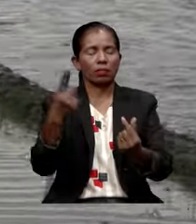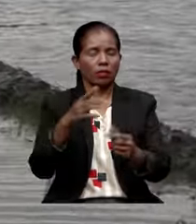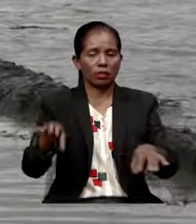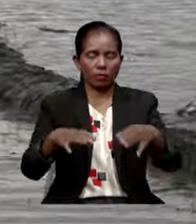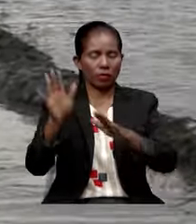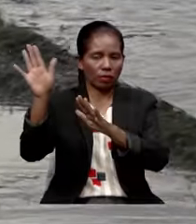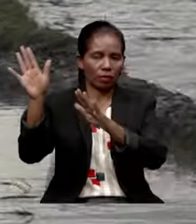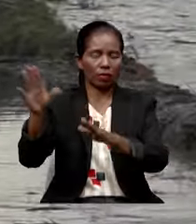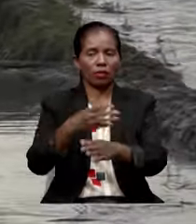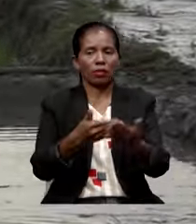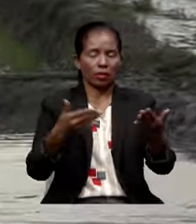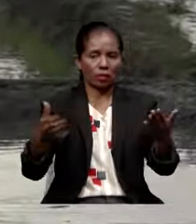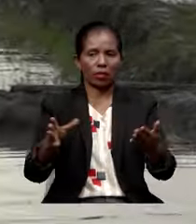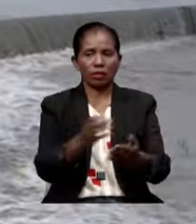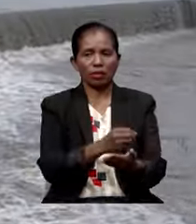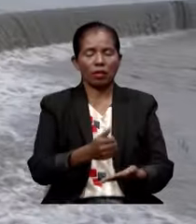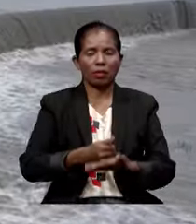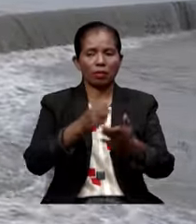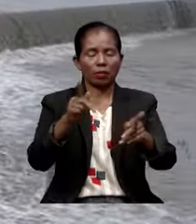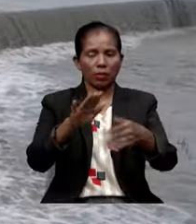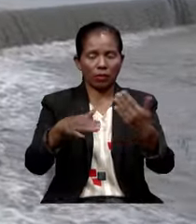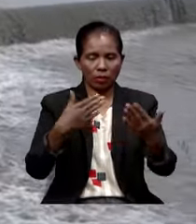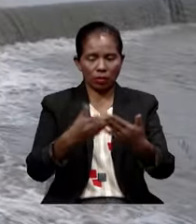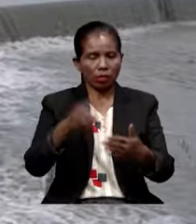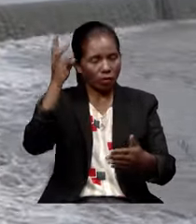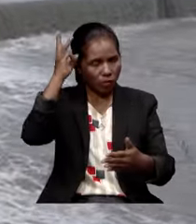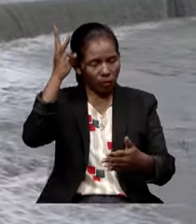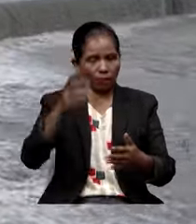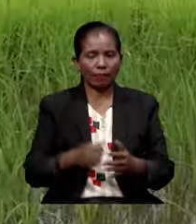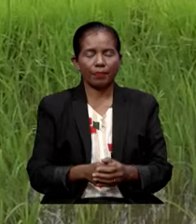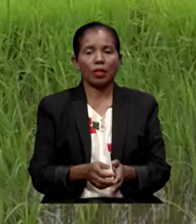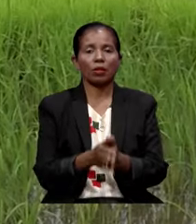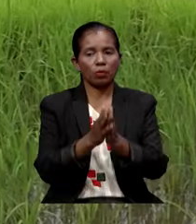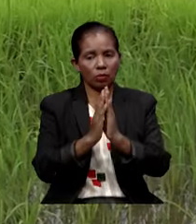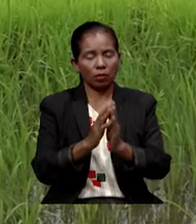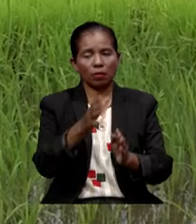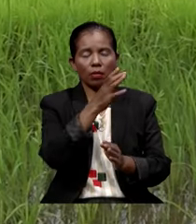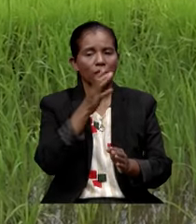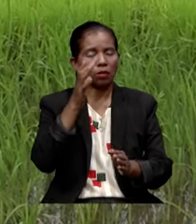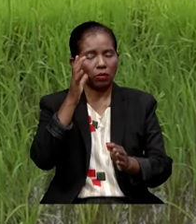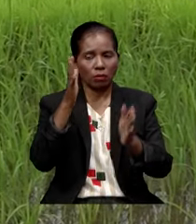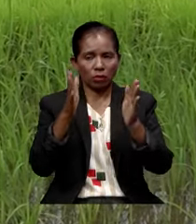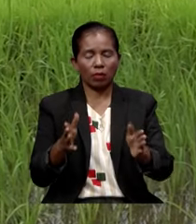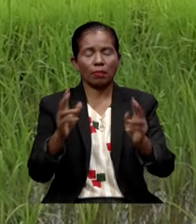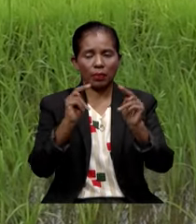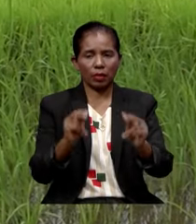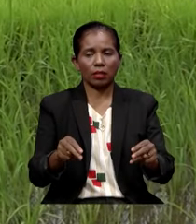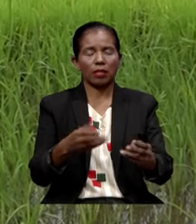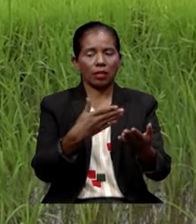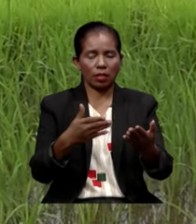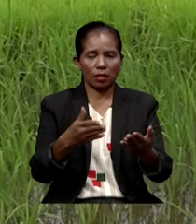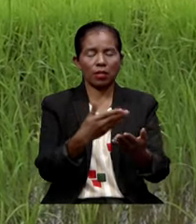o equipamento pesado ou de atender a população sira nia preocupação. No nem nia russo ba agricultura sira nebe precisa equipamento